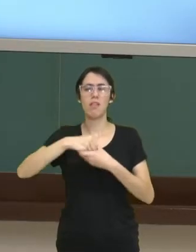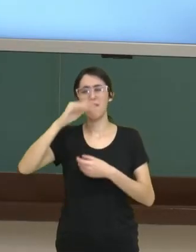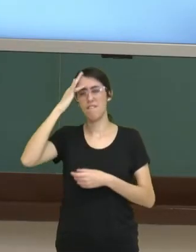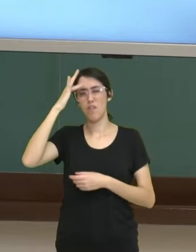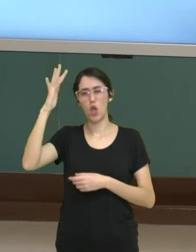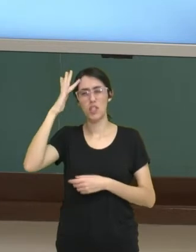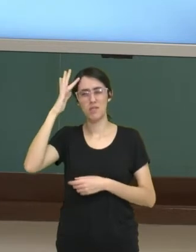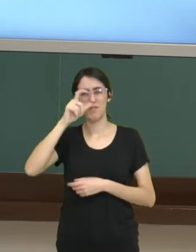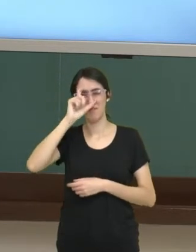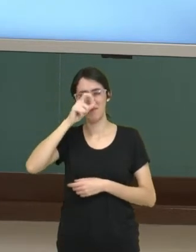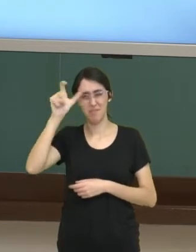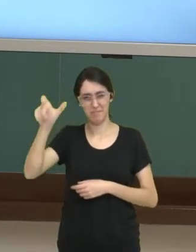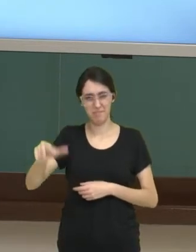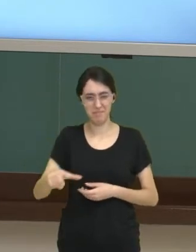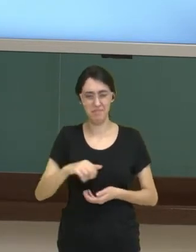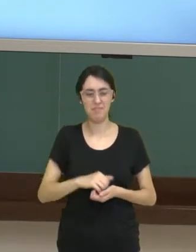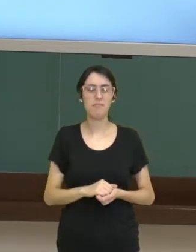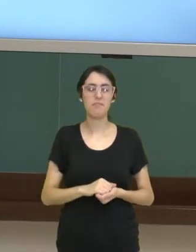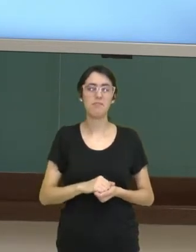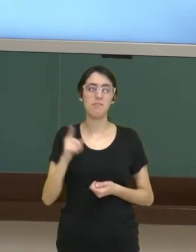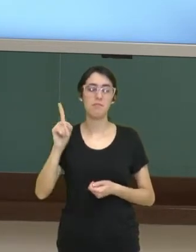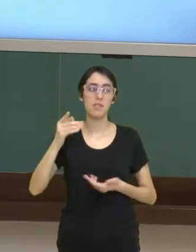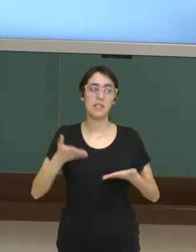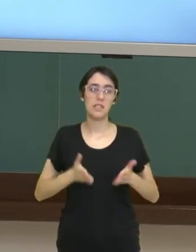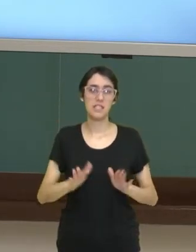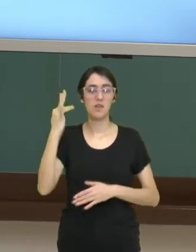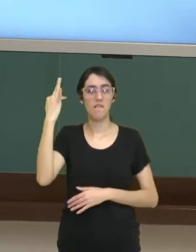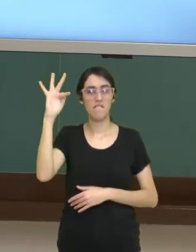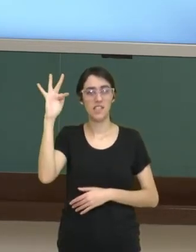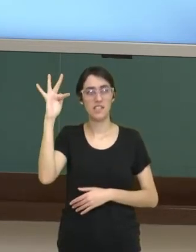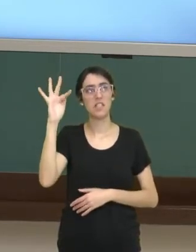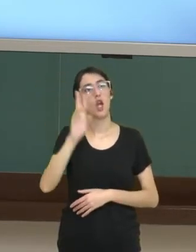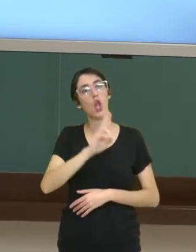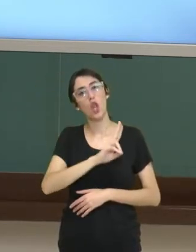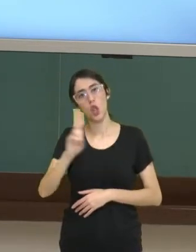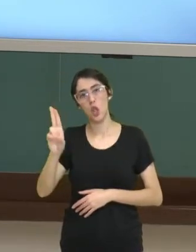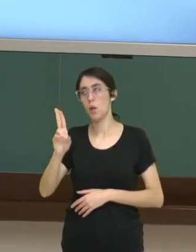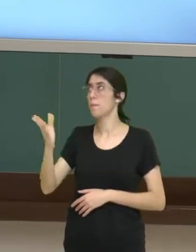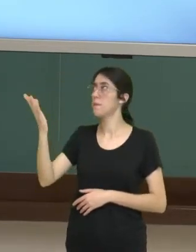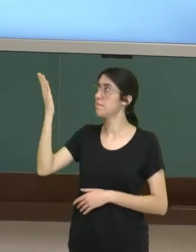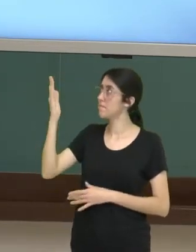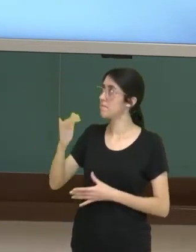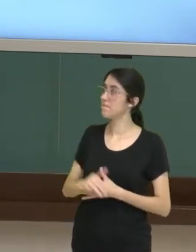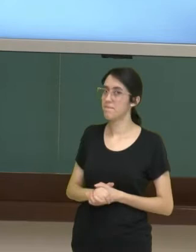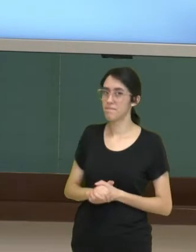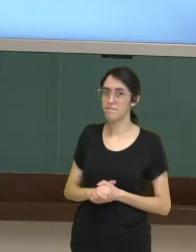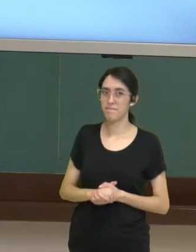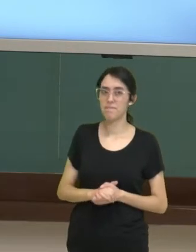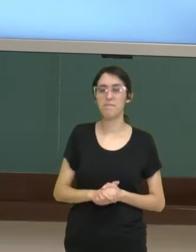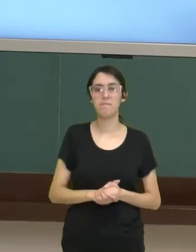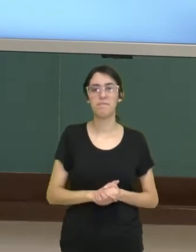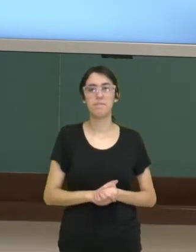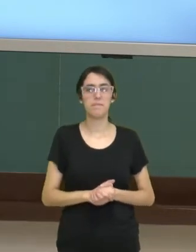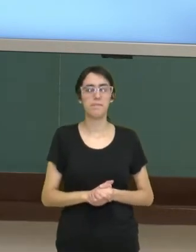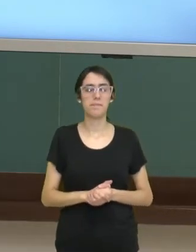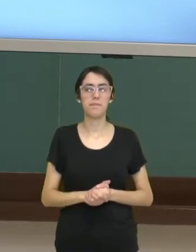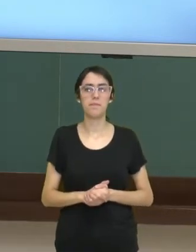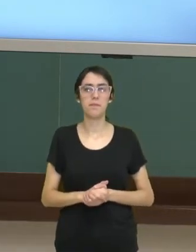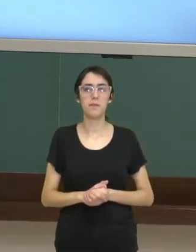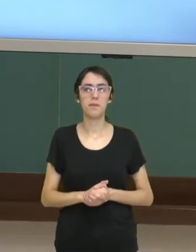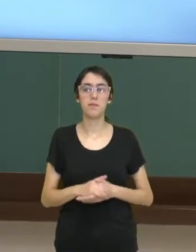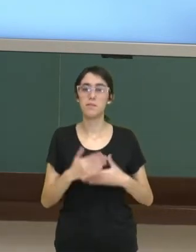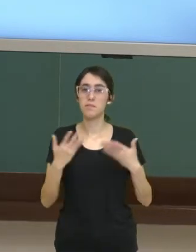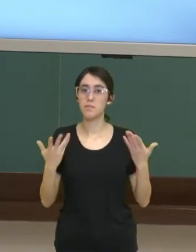René Descartes. É francês, né? A gente escreve Descartes, mas a gente chama ele de Descartes, tá ok? Aqui a gente